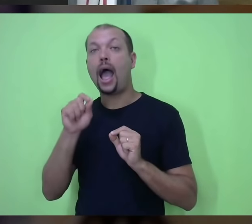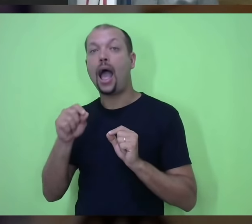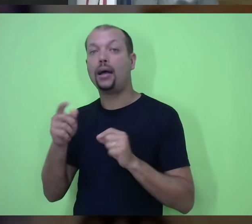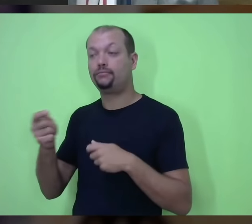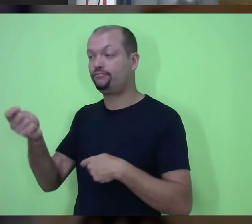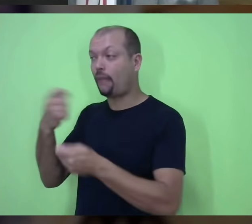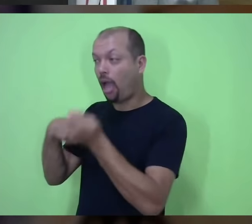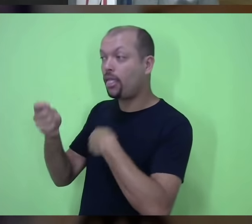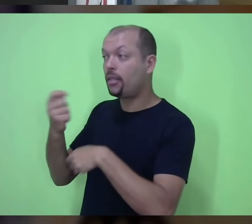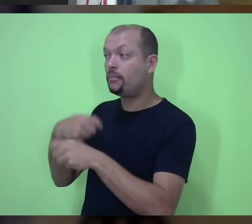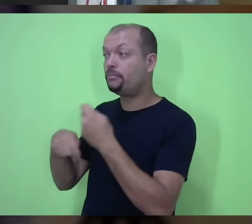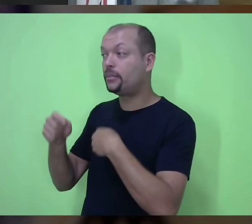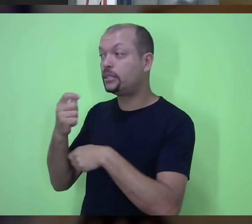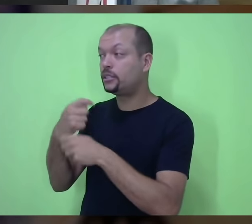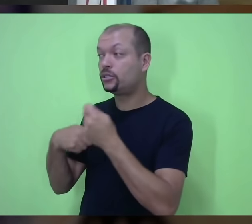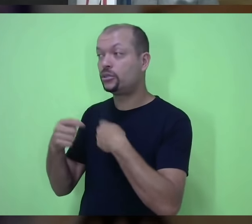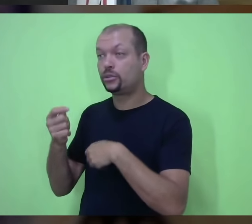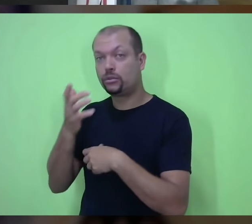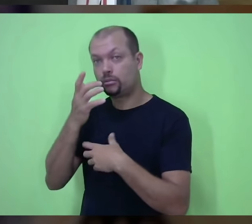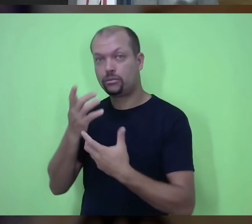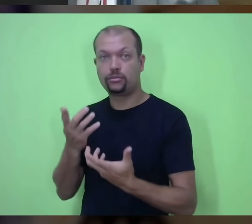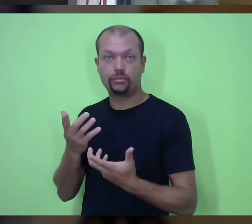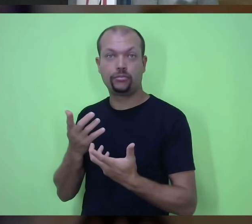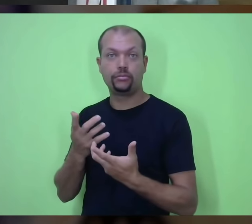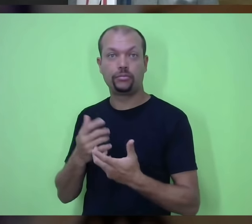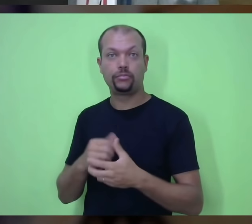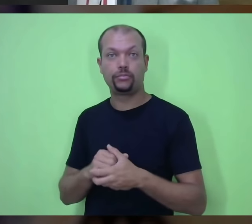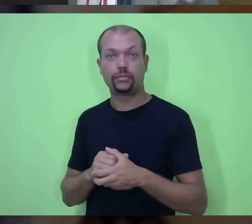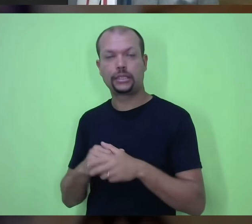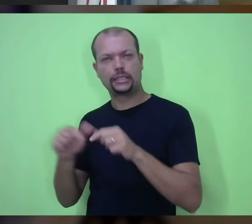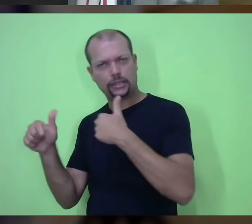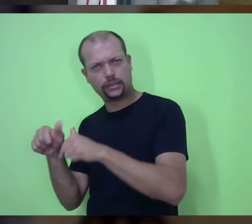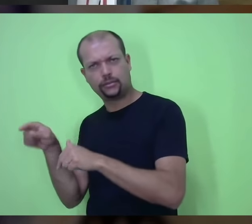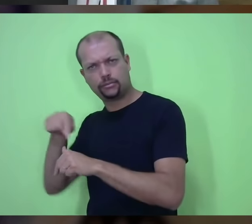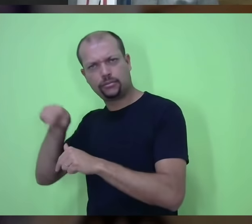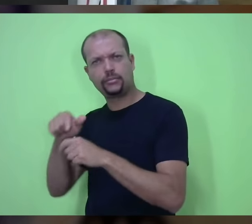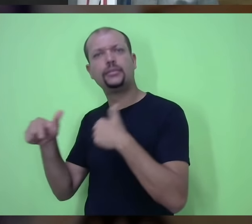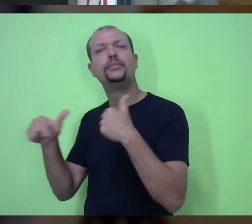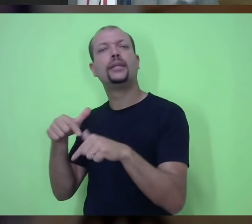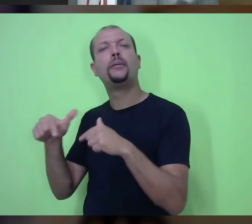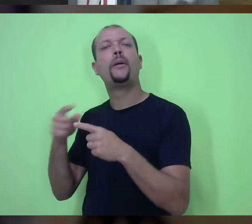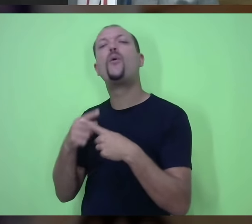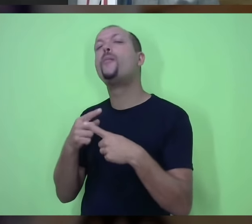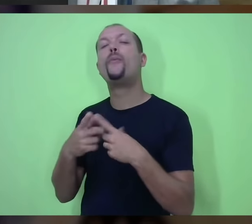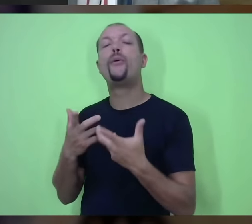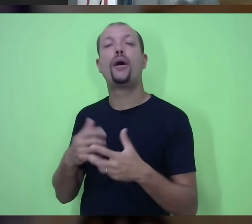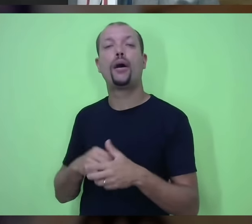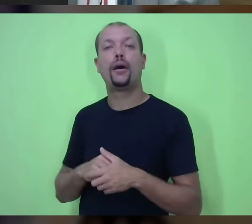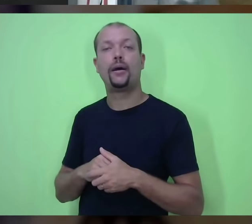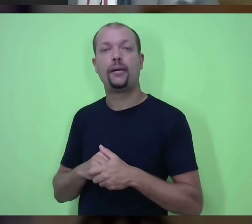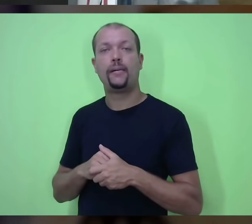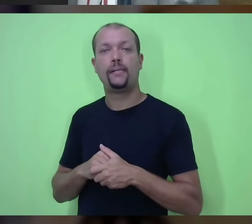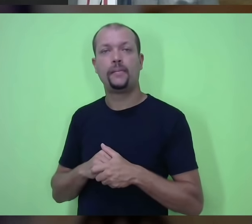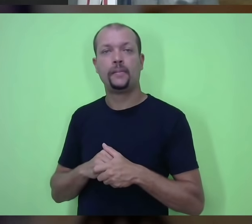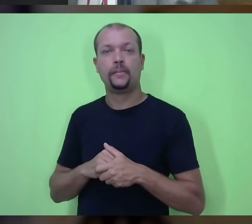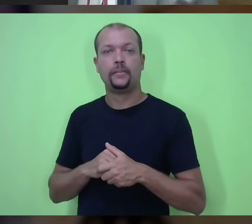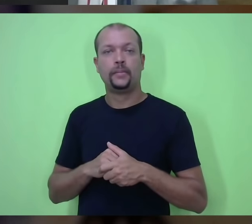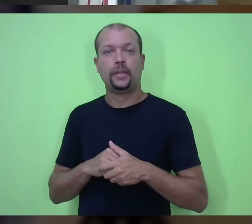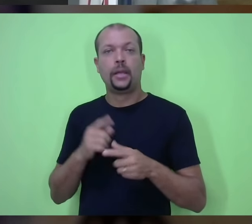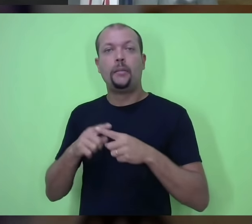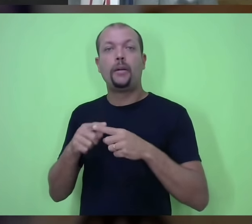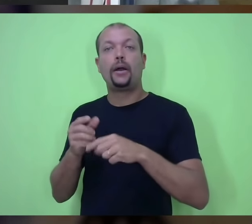ministradores, indivíduos, entidades que estão trabalhando para aqueles que hão